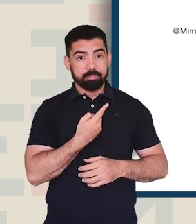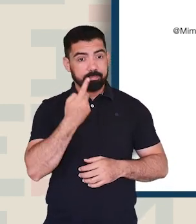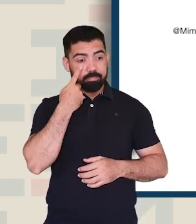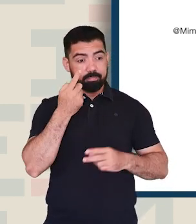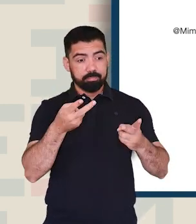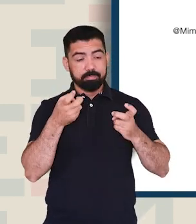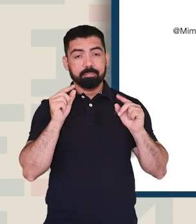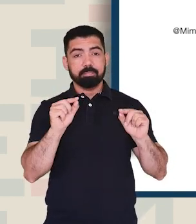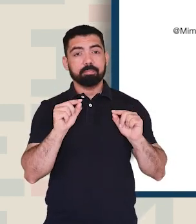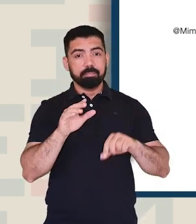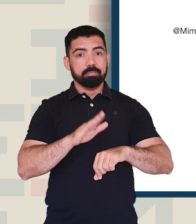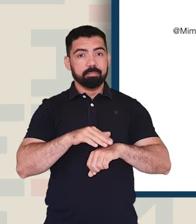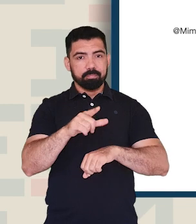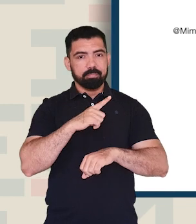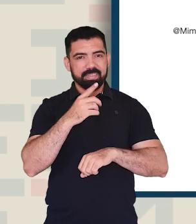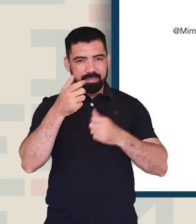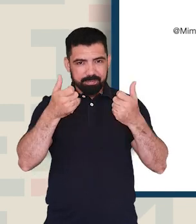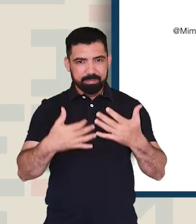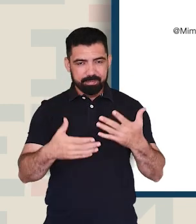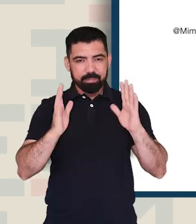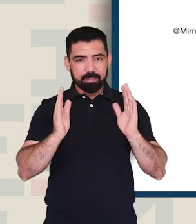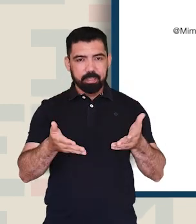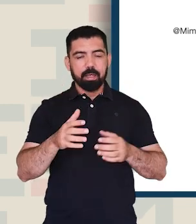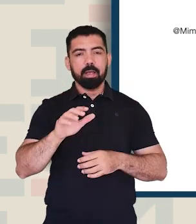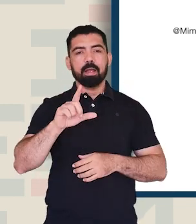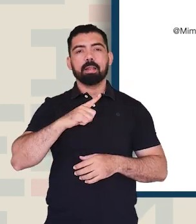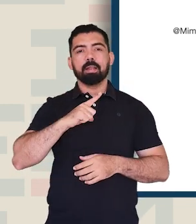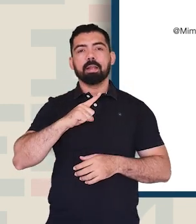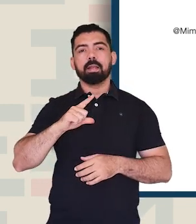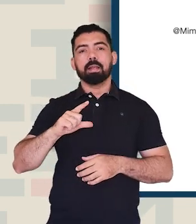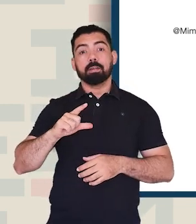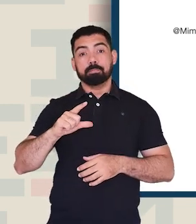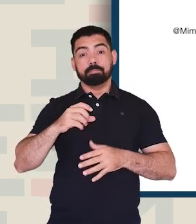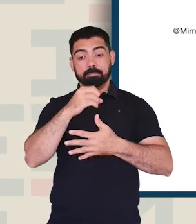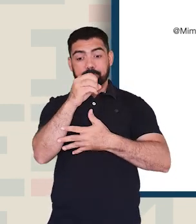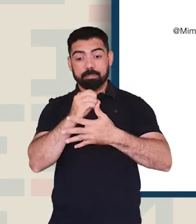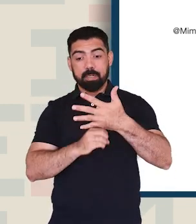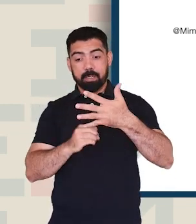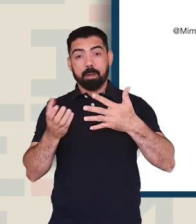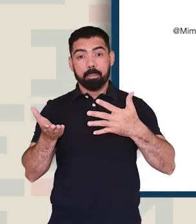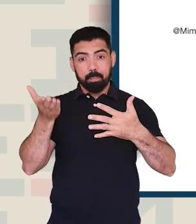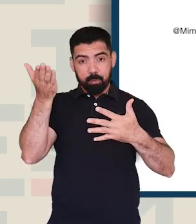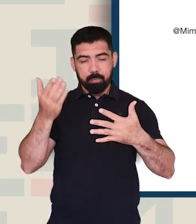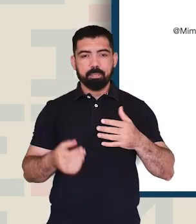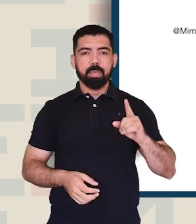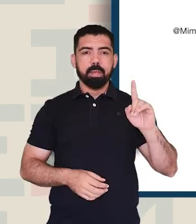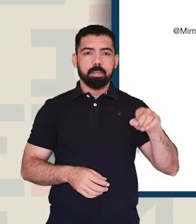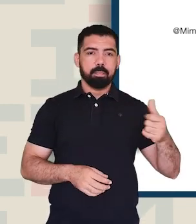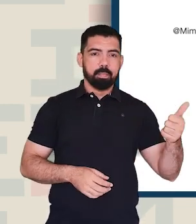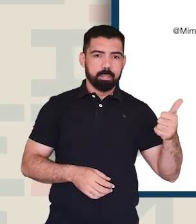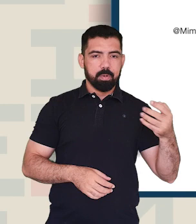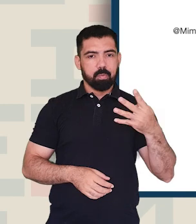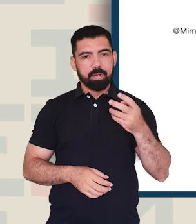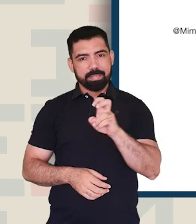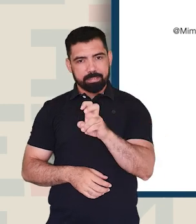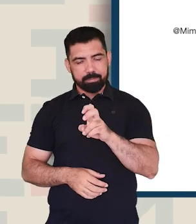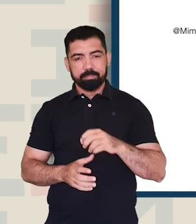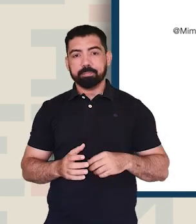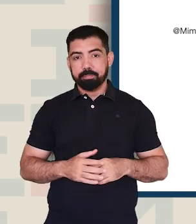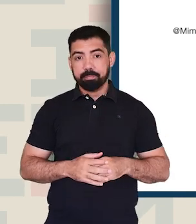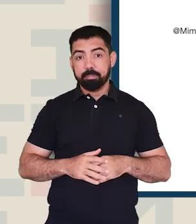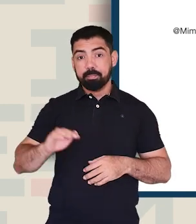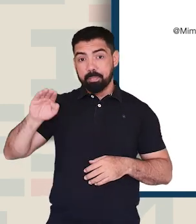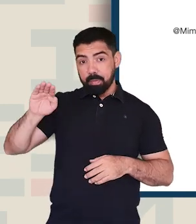vai ver que você tem, como eu falei aqui, os acordes maiores no primeiro, no quarto e no quinto, os menores no